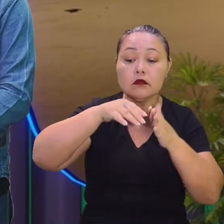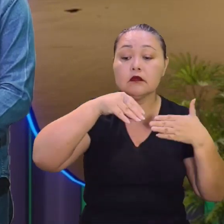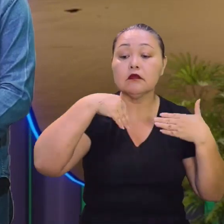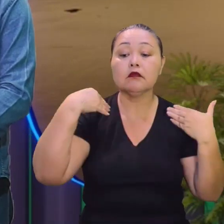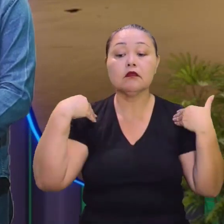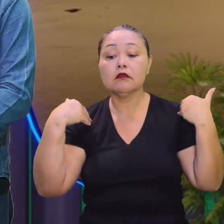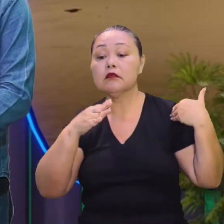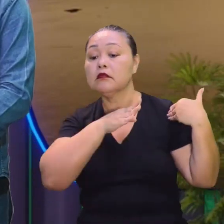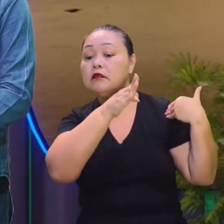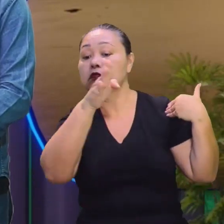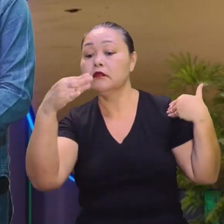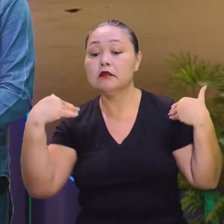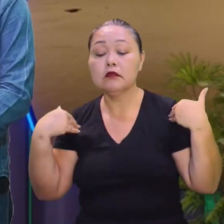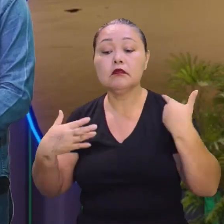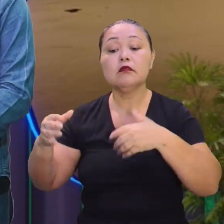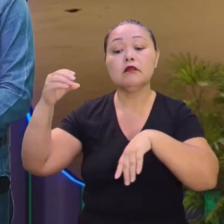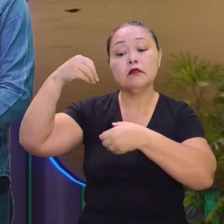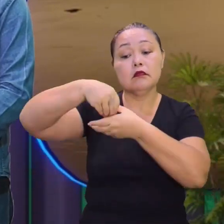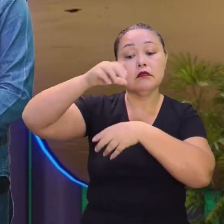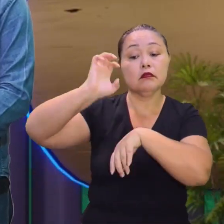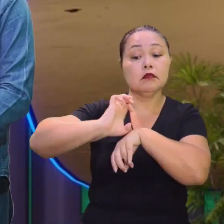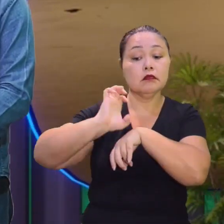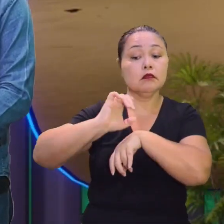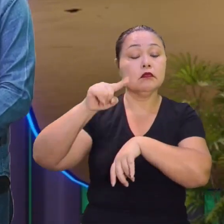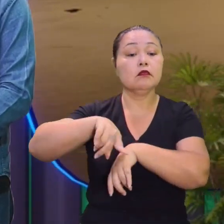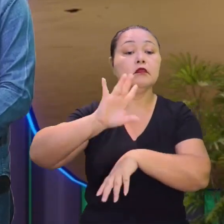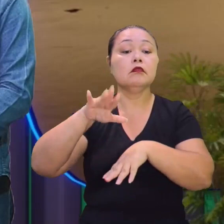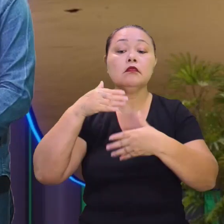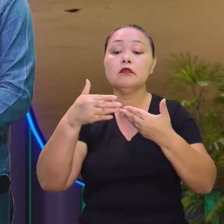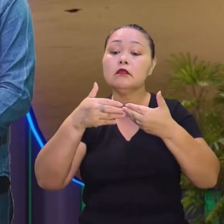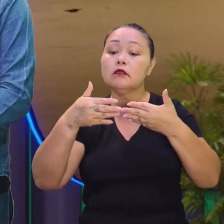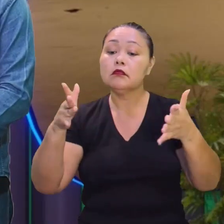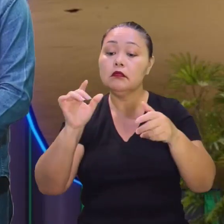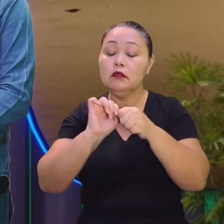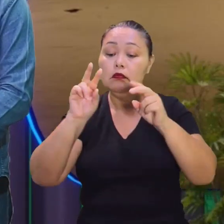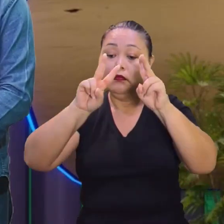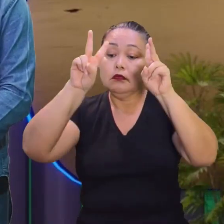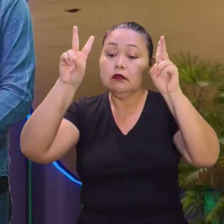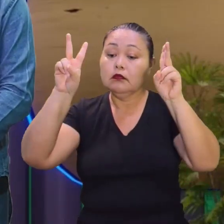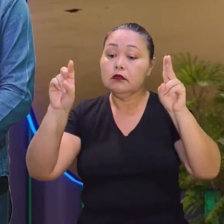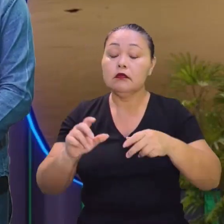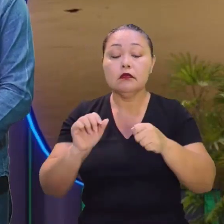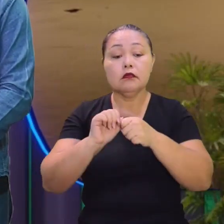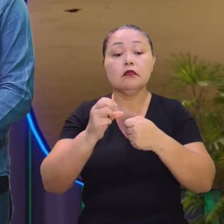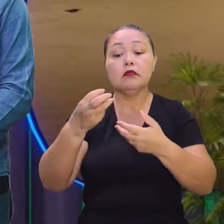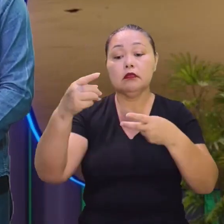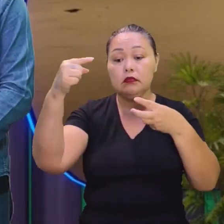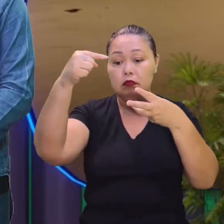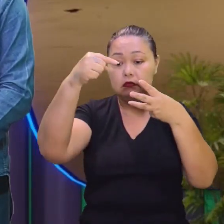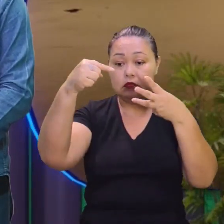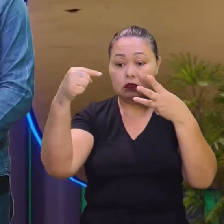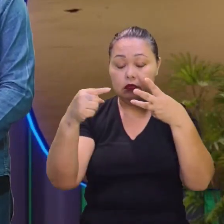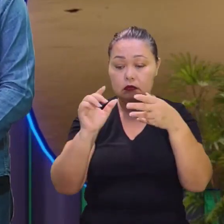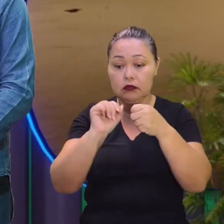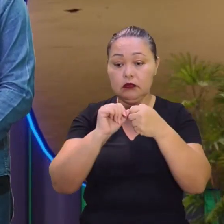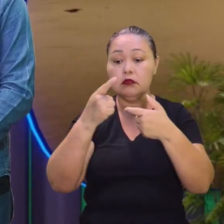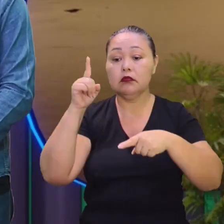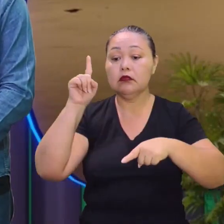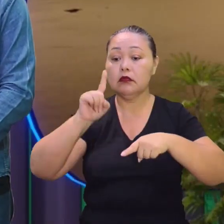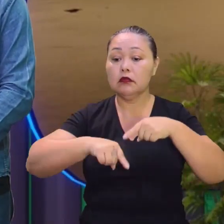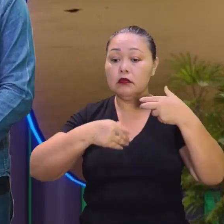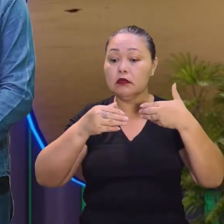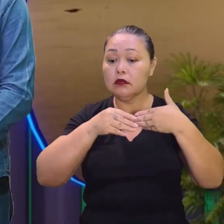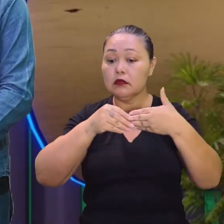do nosso estado. Beleza? Então, é só uma introdução sobre a temática aí, modais de